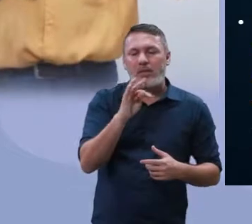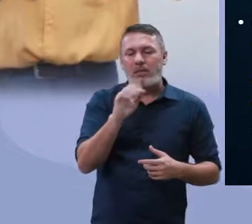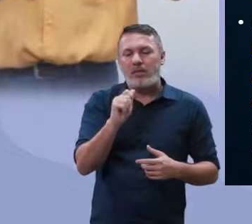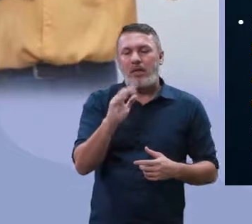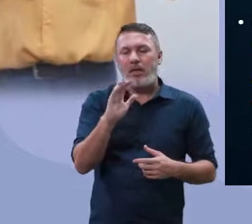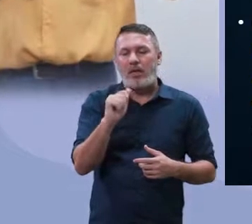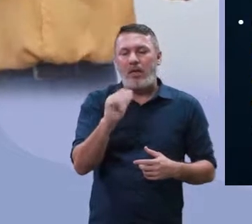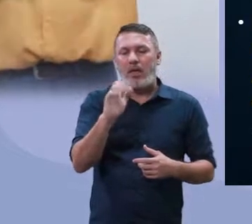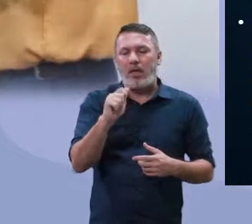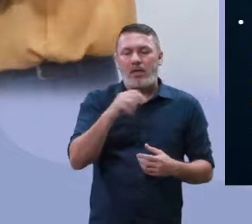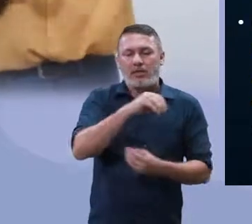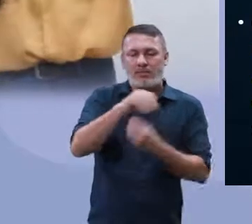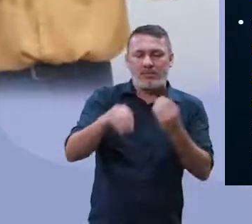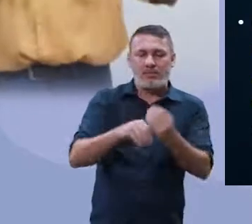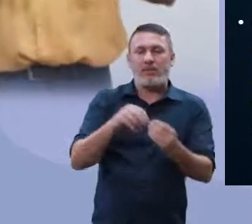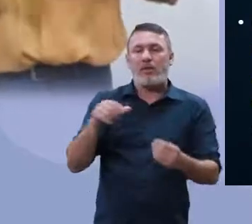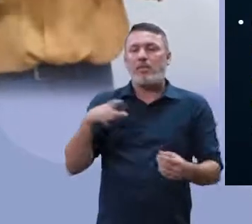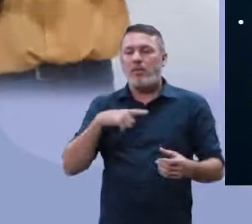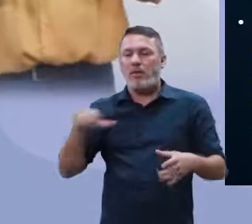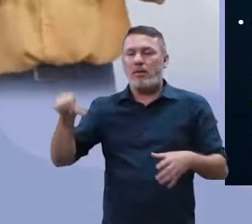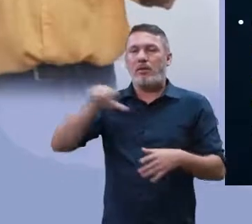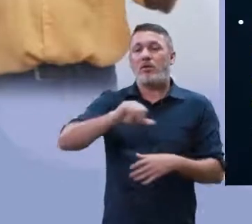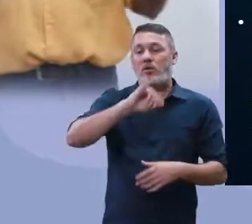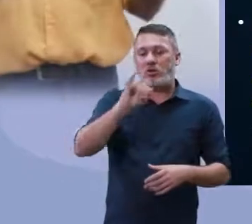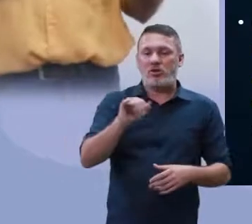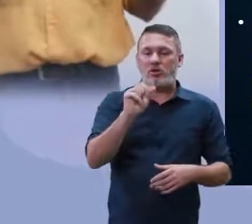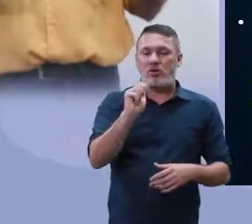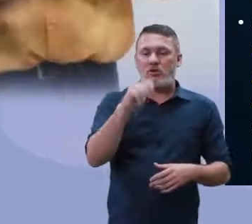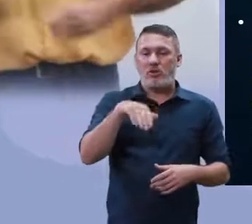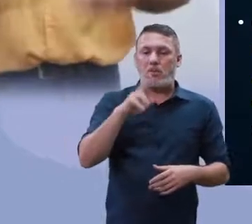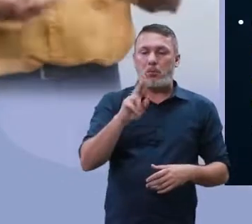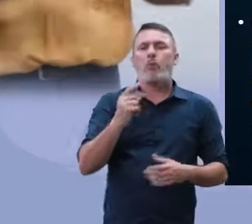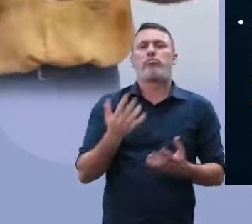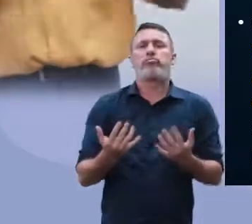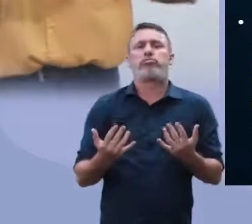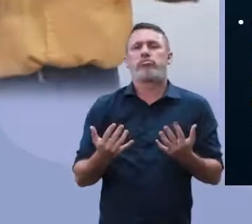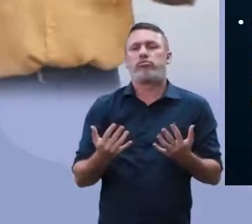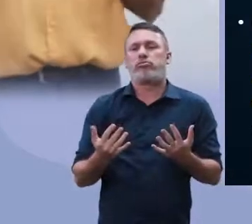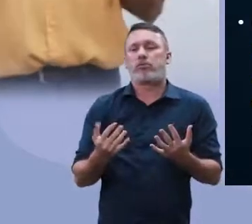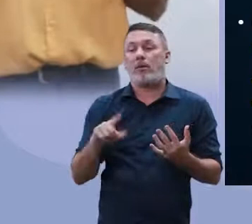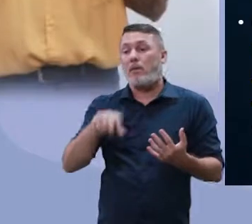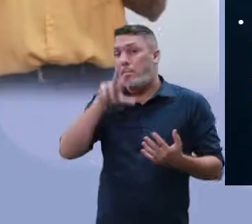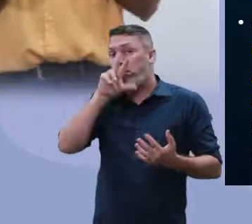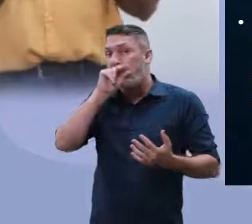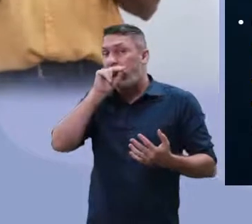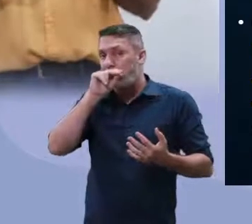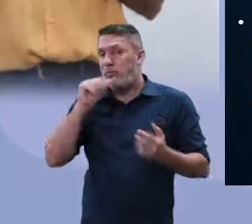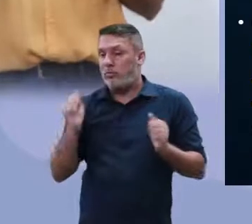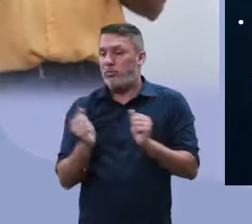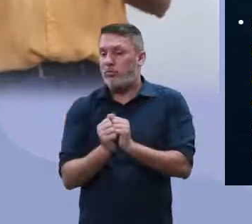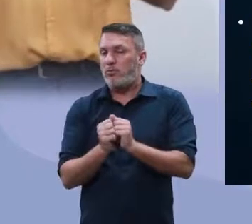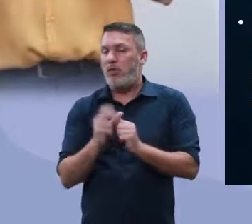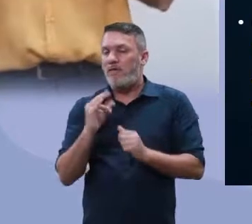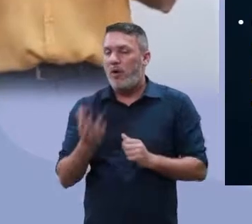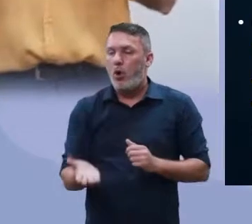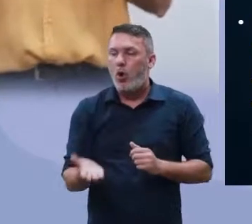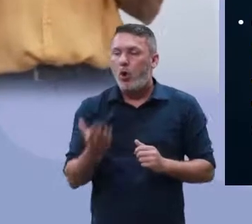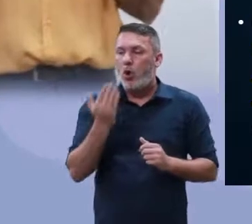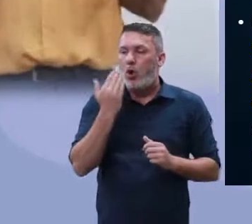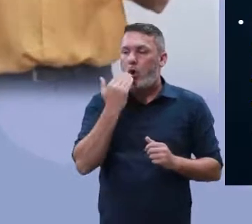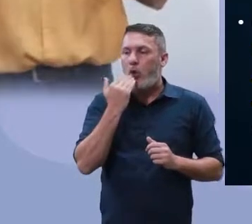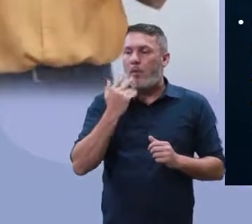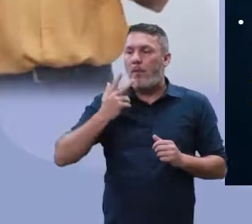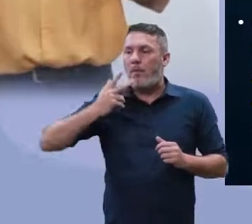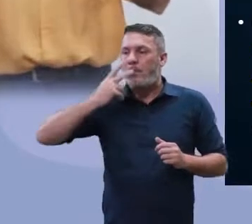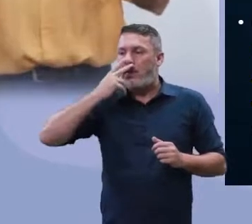no tucupi, onde o jambu é um cipó que ele é cozido junto com o pato e quando você vai comer, ele dá uma